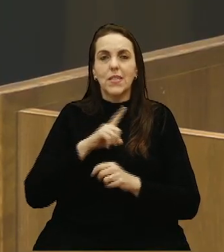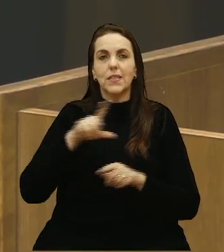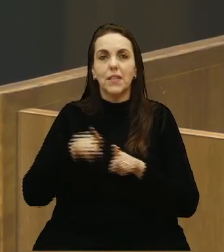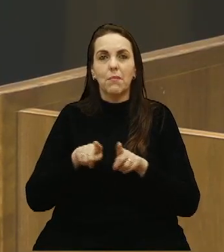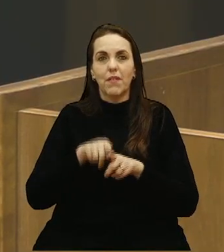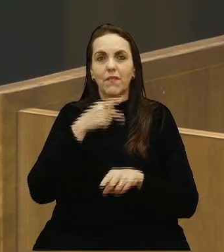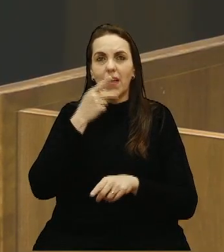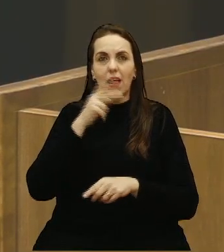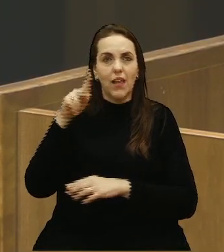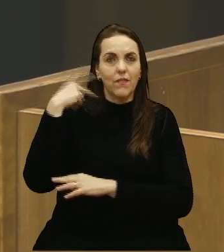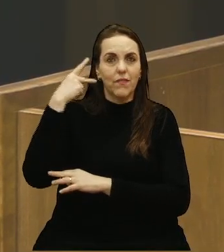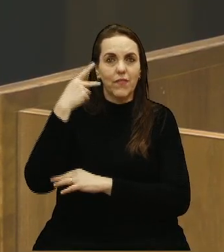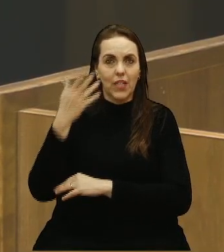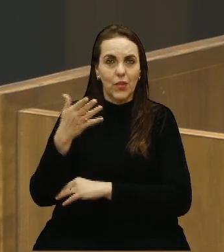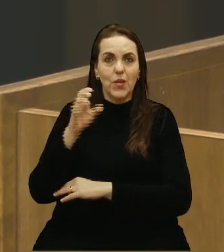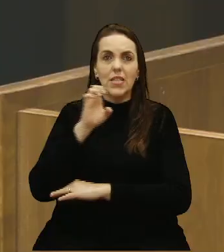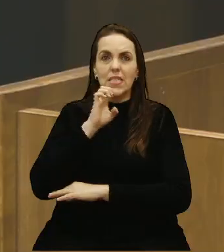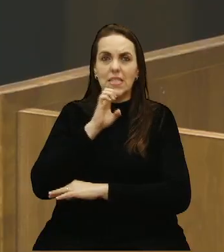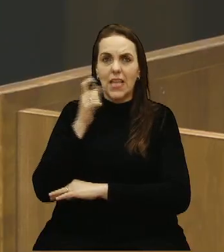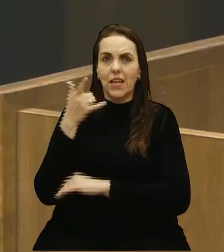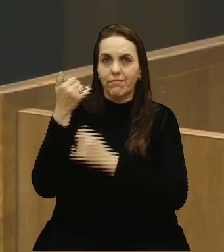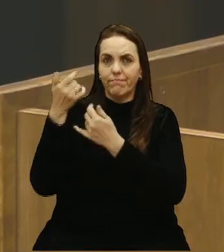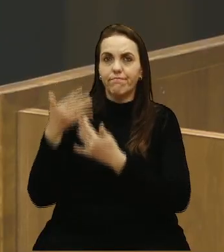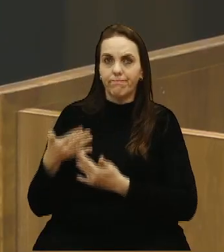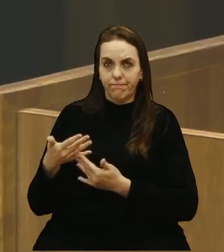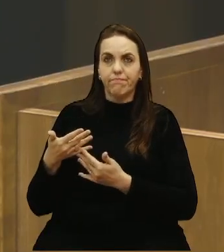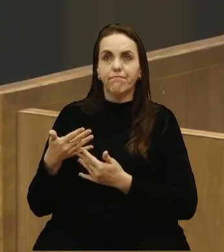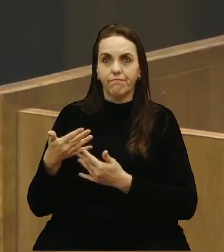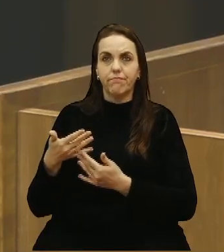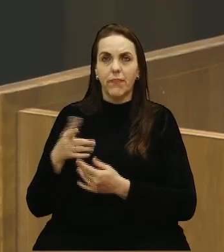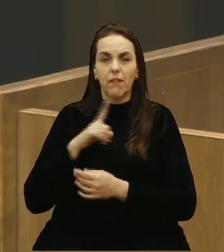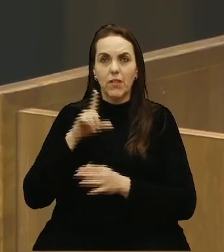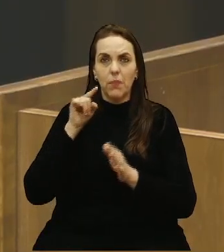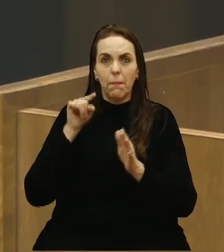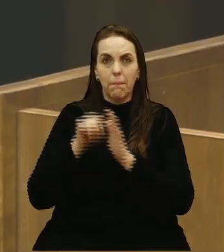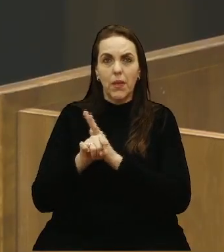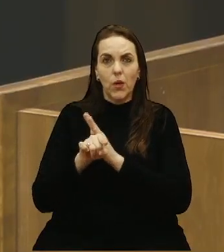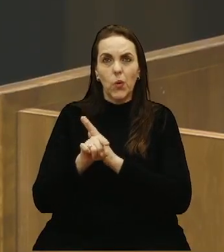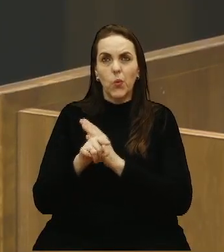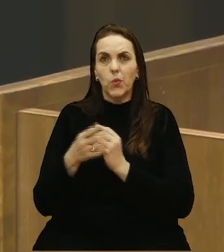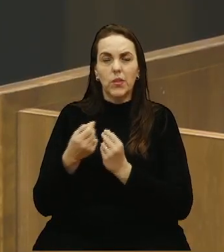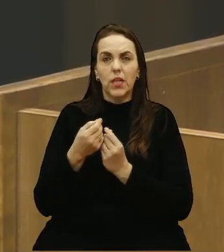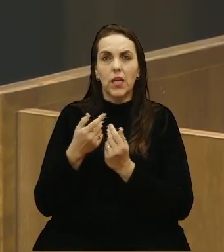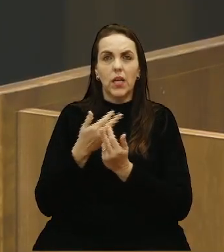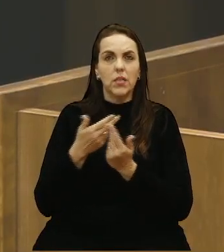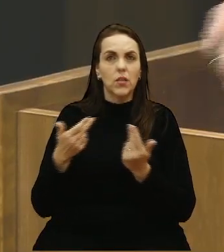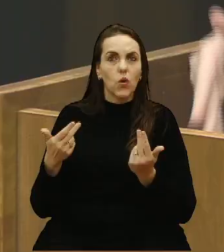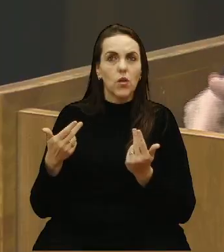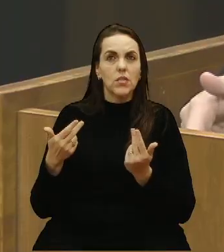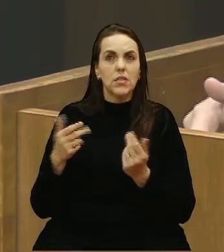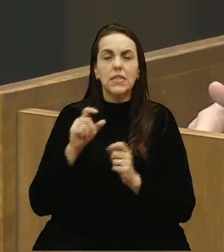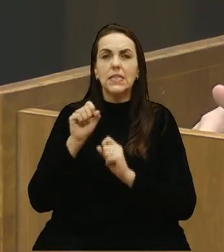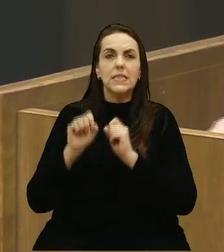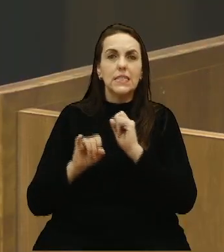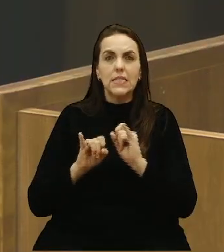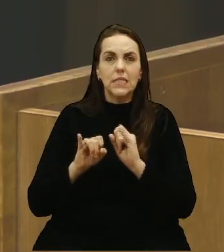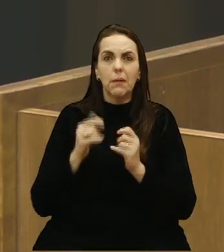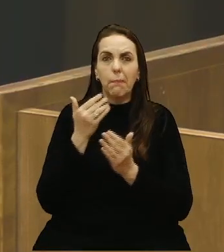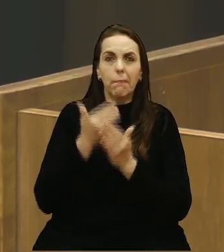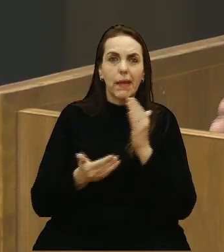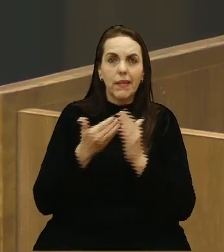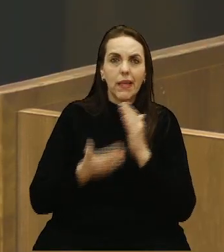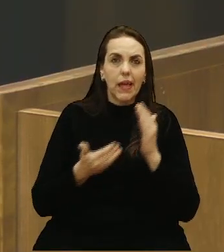a vereadora Estela falou ali, né, da questão, fez uma pergunta ali, uma indagação sobre a questão de se a gente está perdendo